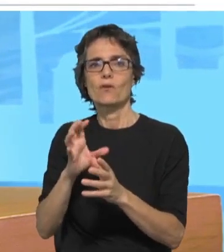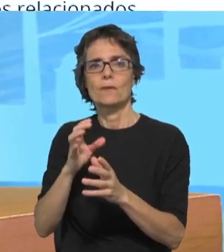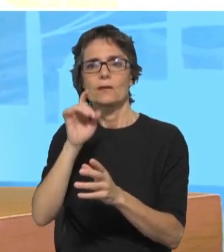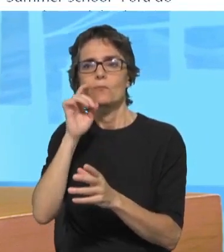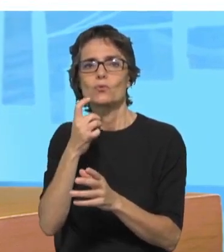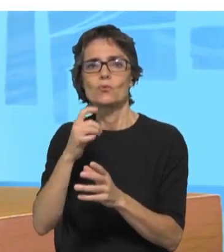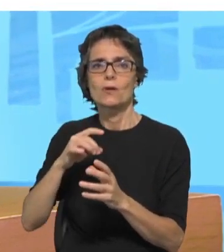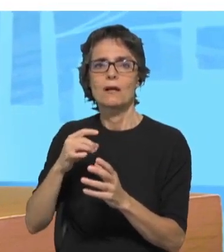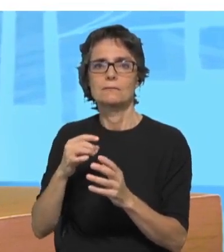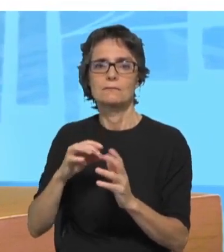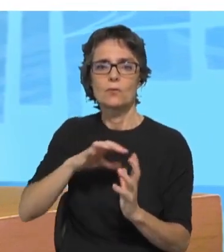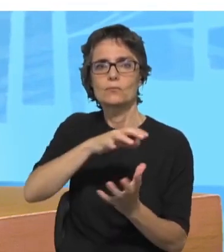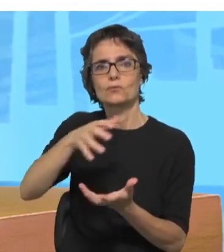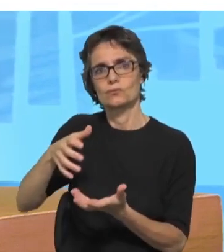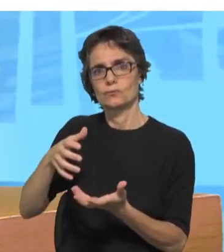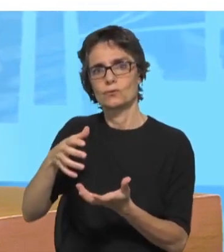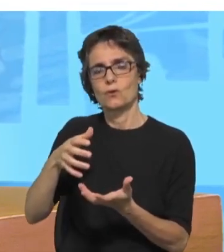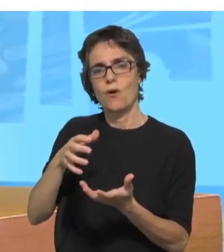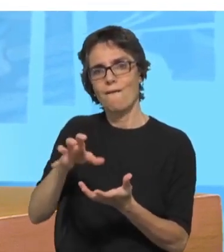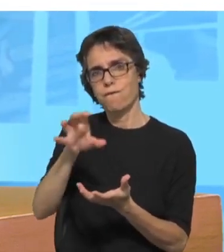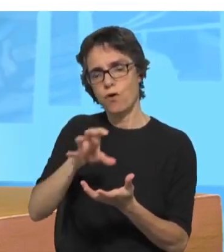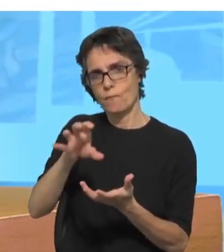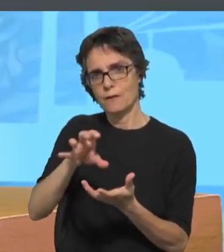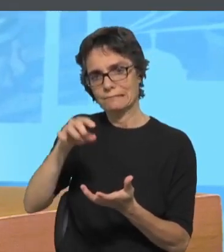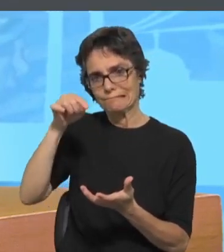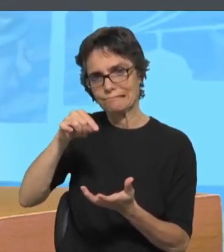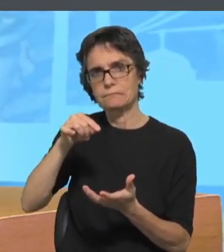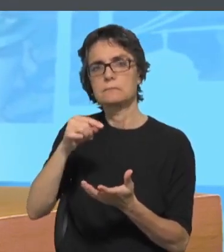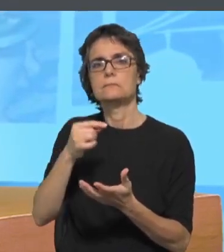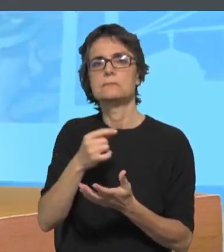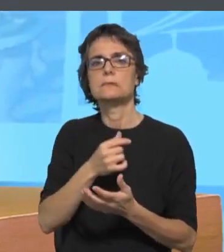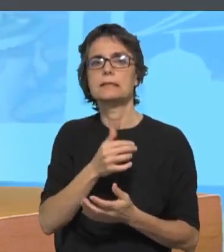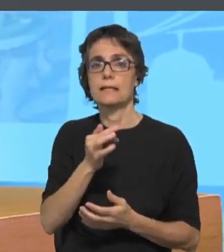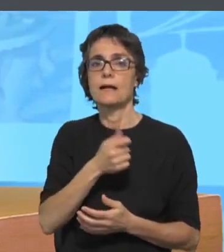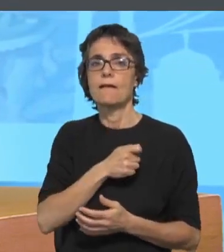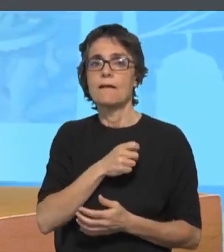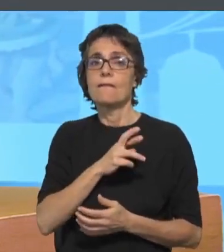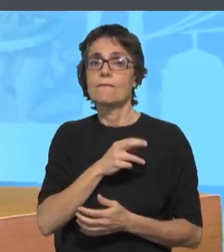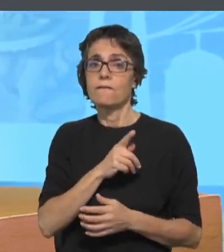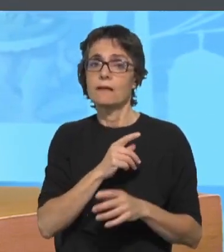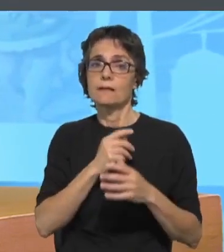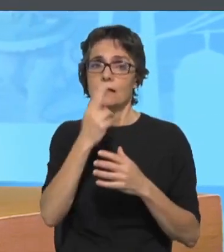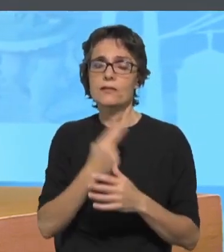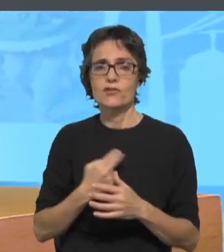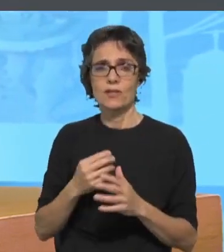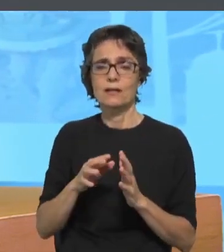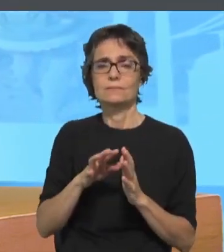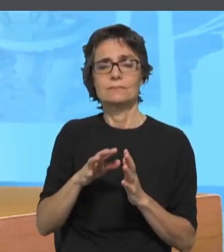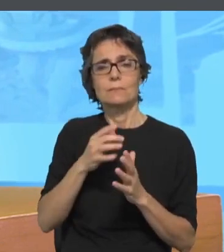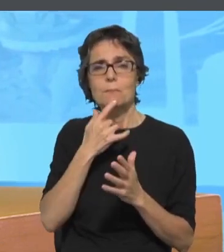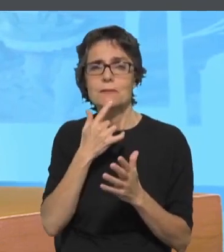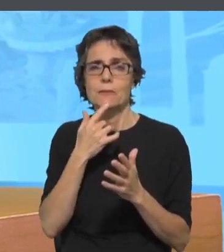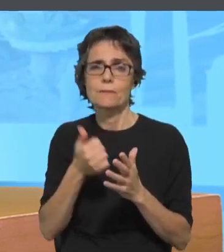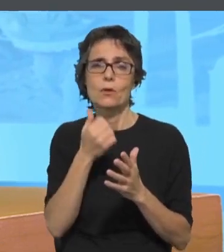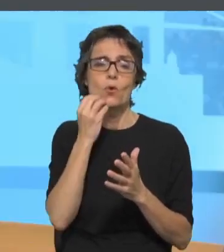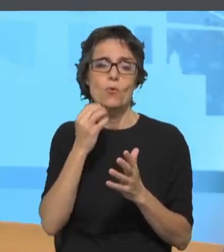onde tem de ser dita a fé cristã, e, portanto, valorizando, a partir desta perspectiva, fora do mundo não